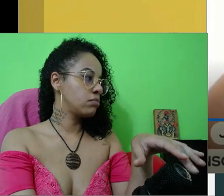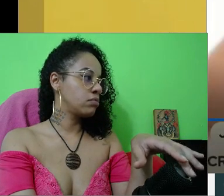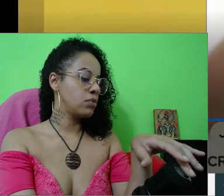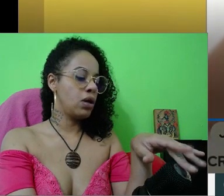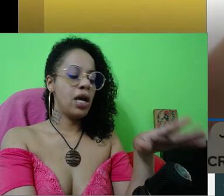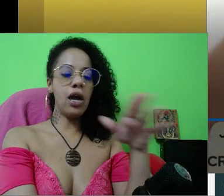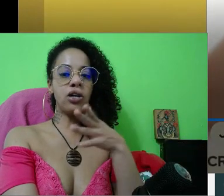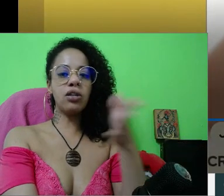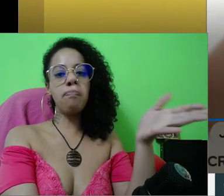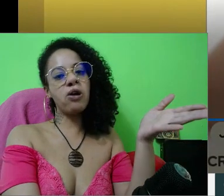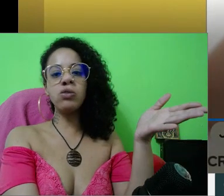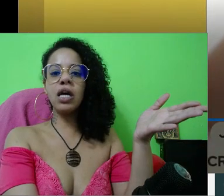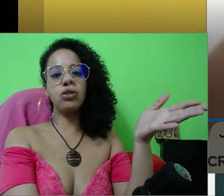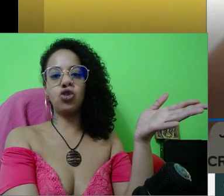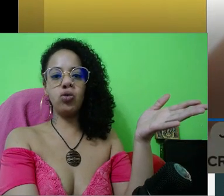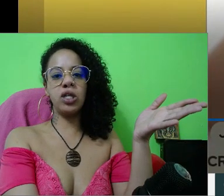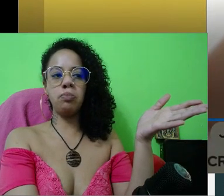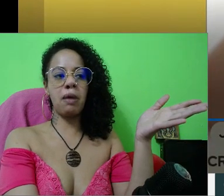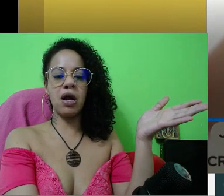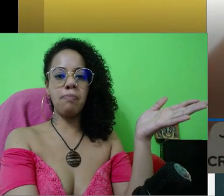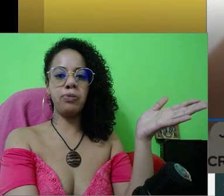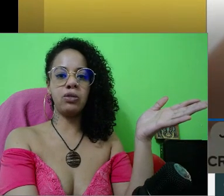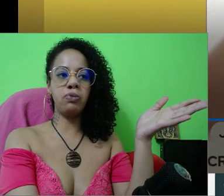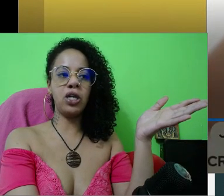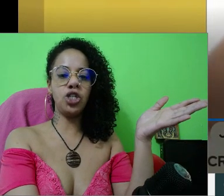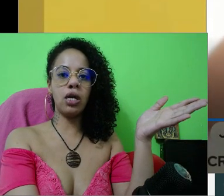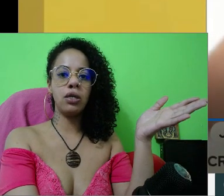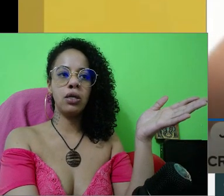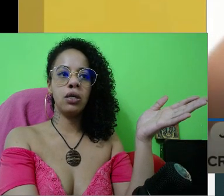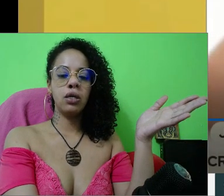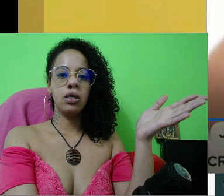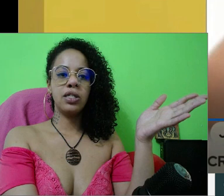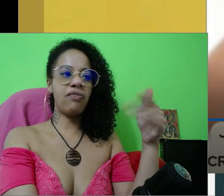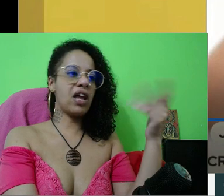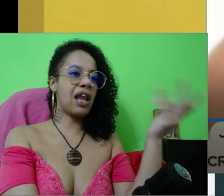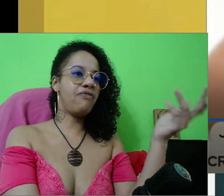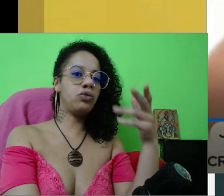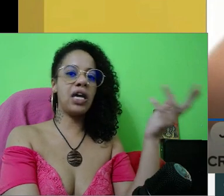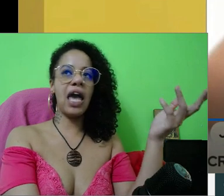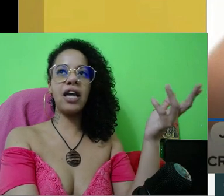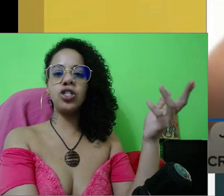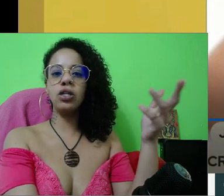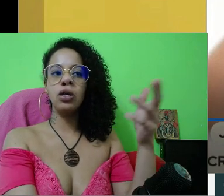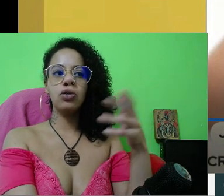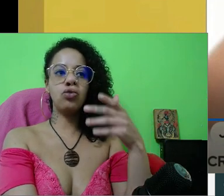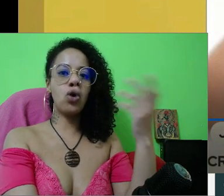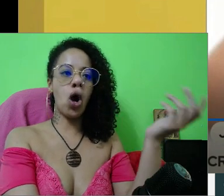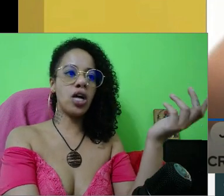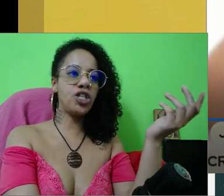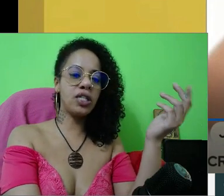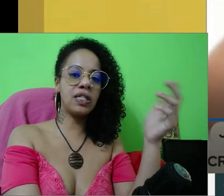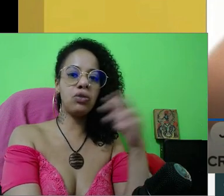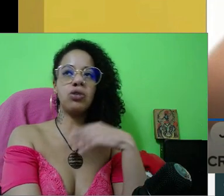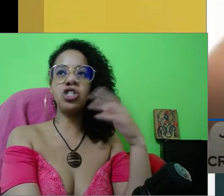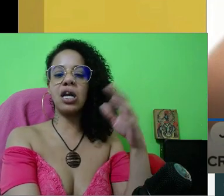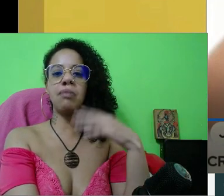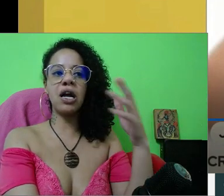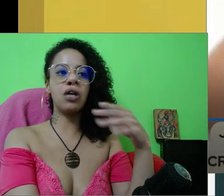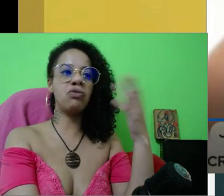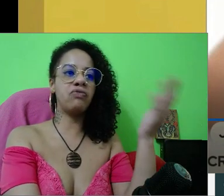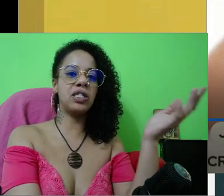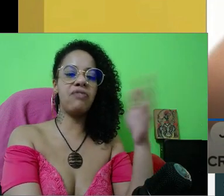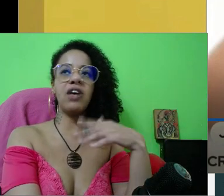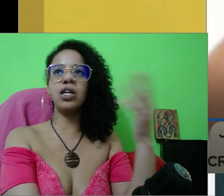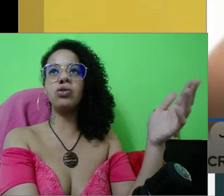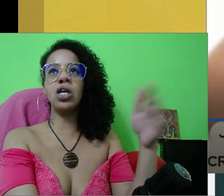eu que tô perguntando tudo isso para marcar posição política você vai lá faz um react de um corte sendo que